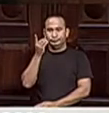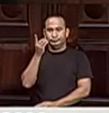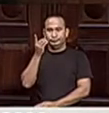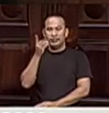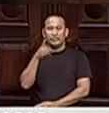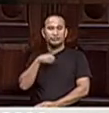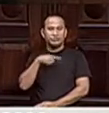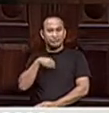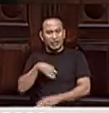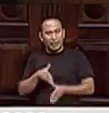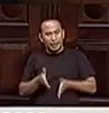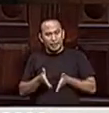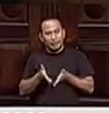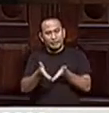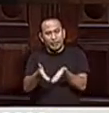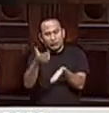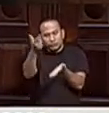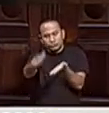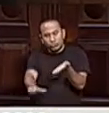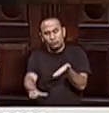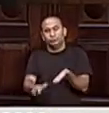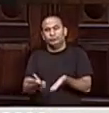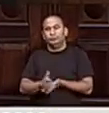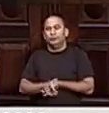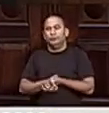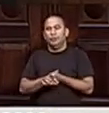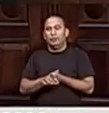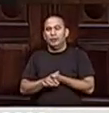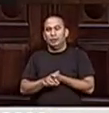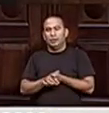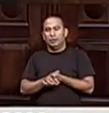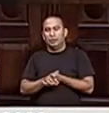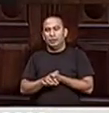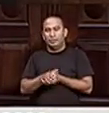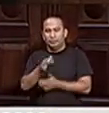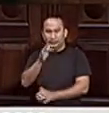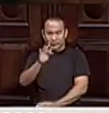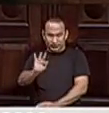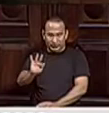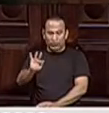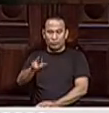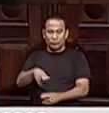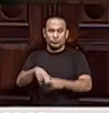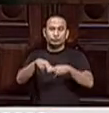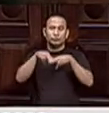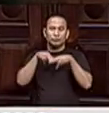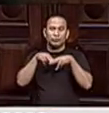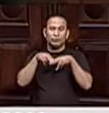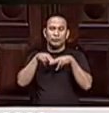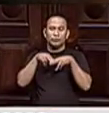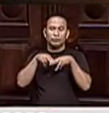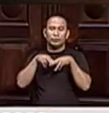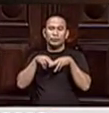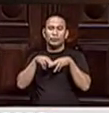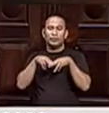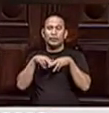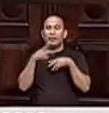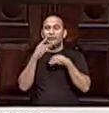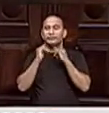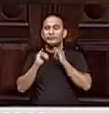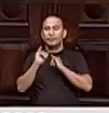Deveria encaminhar de novo ao Tribunal Regional Federal, para que aí o Tribunal Regional Federal